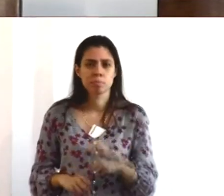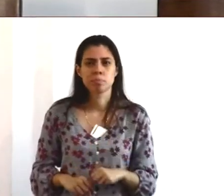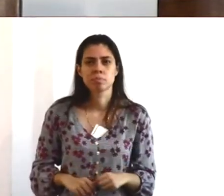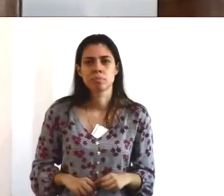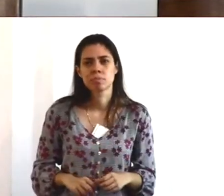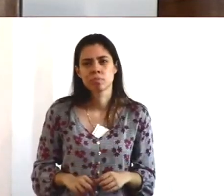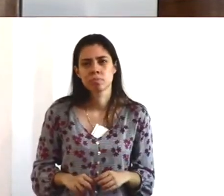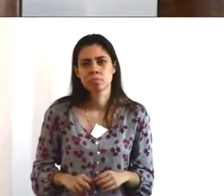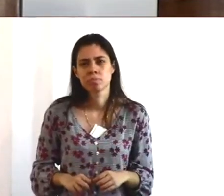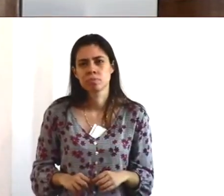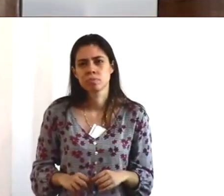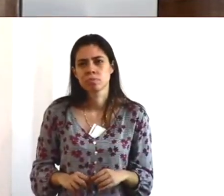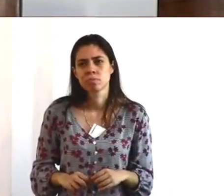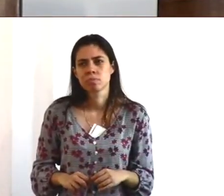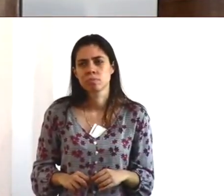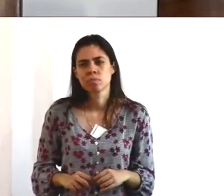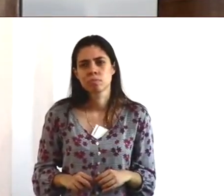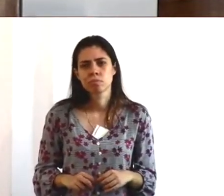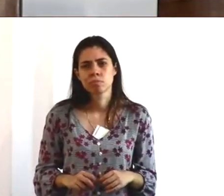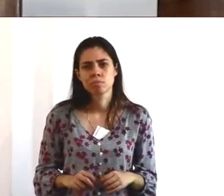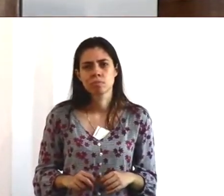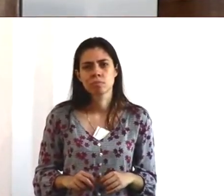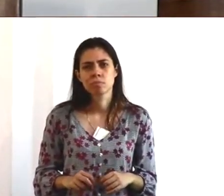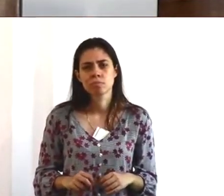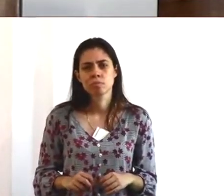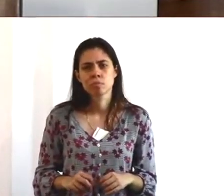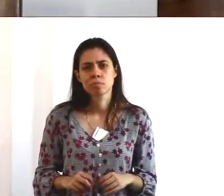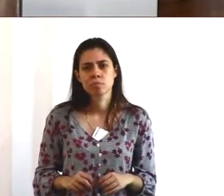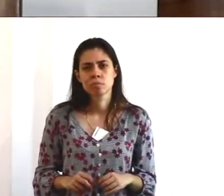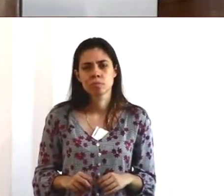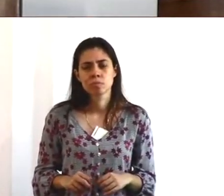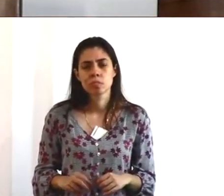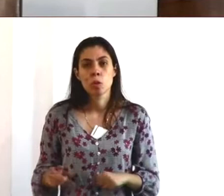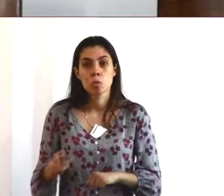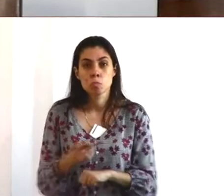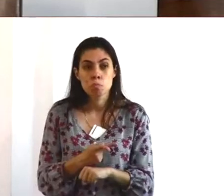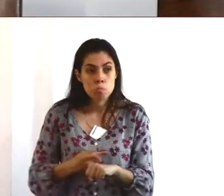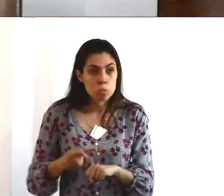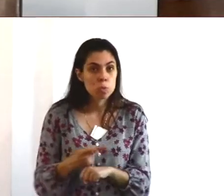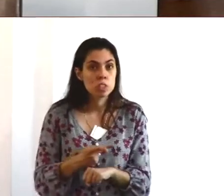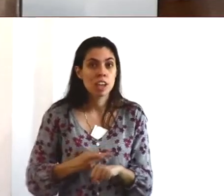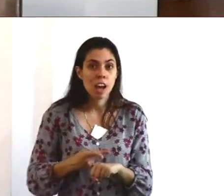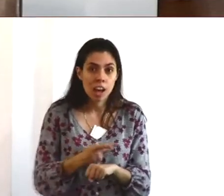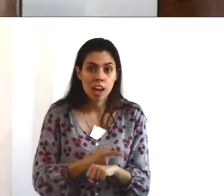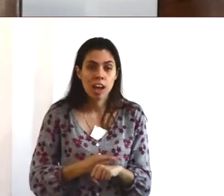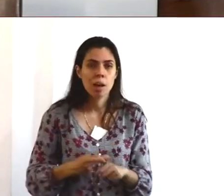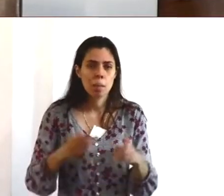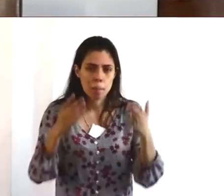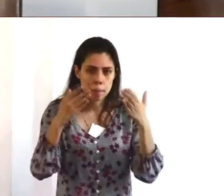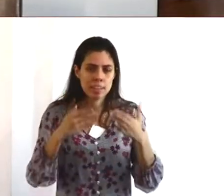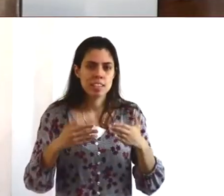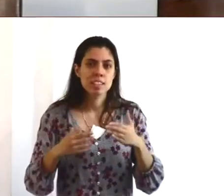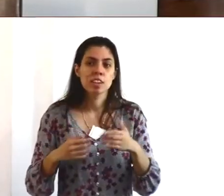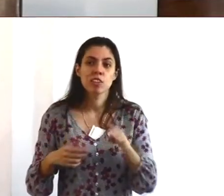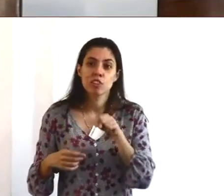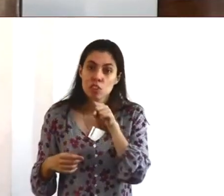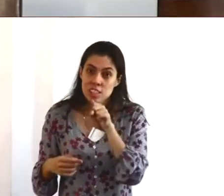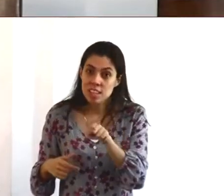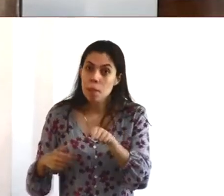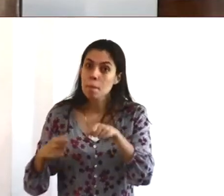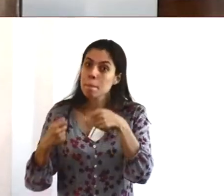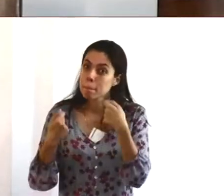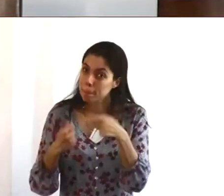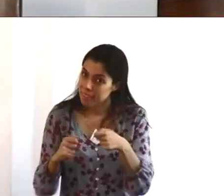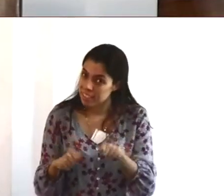precisa fazer é ir até Ele. A palavra dá a ideia de ser uma pessoa fácil de ser